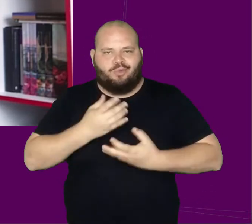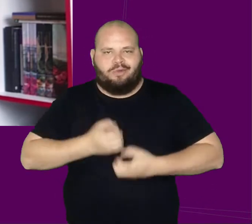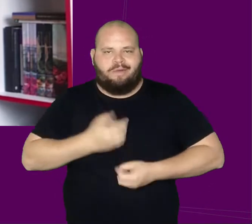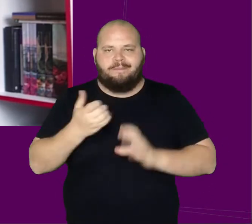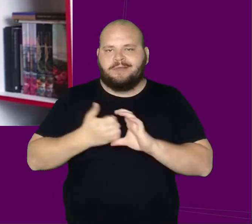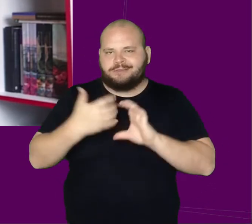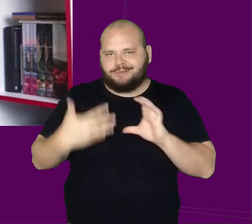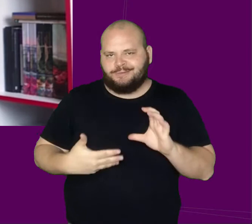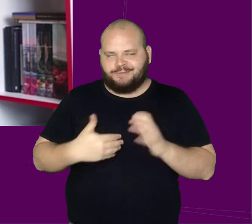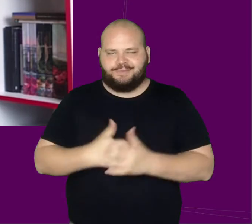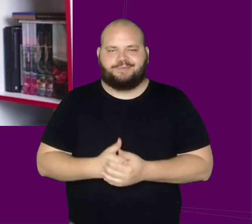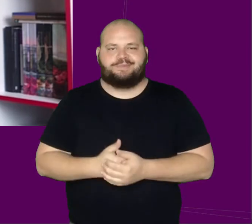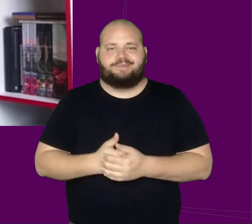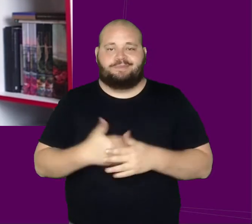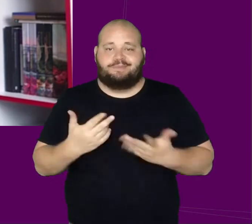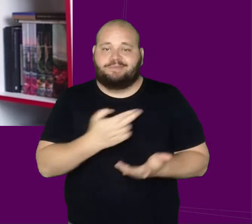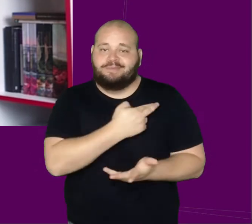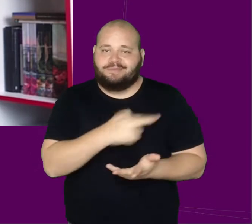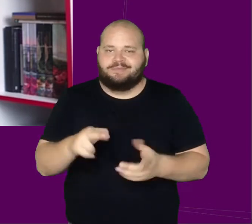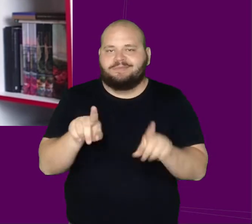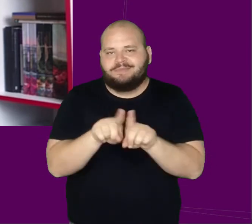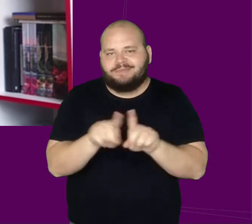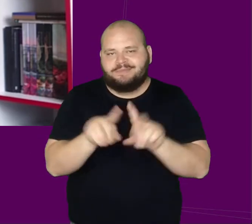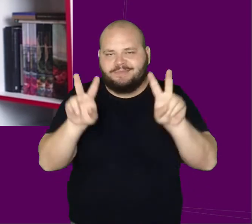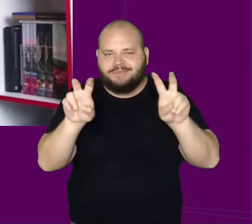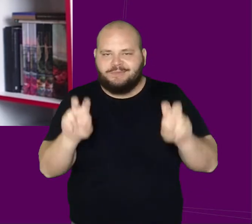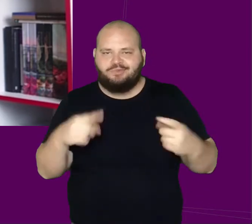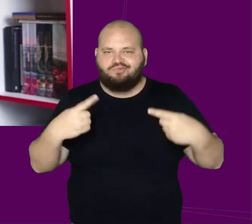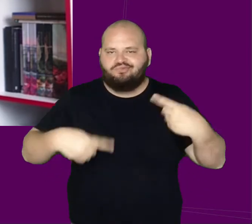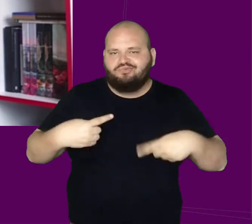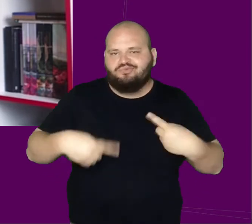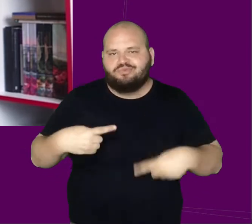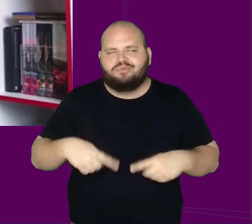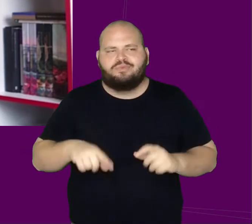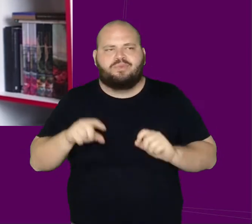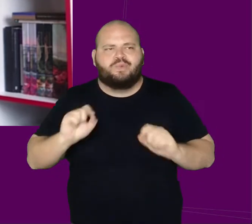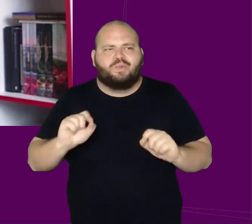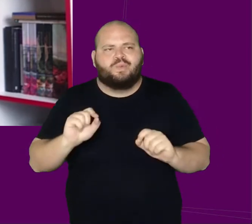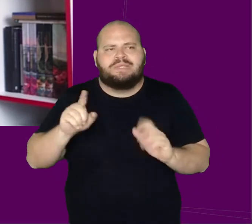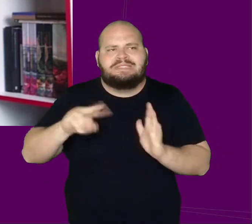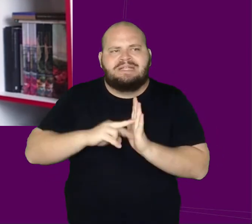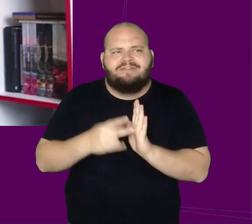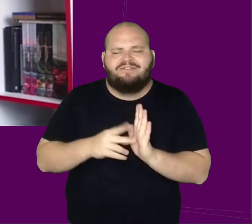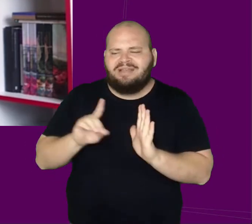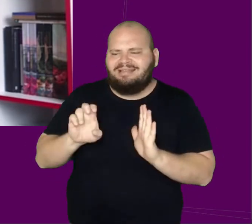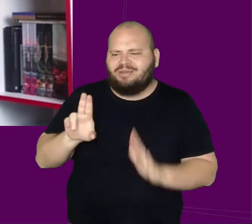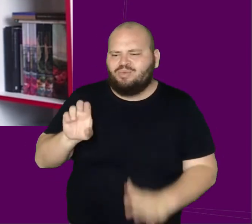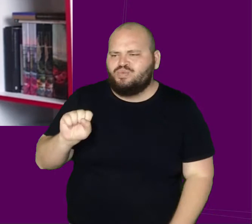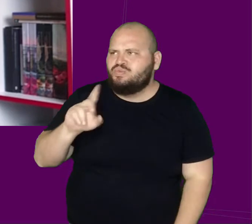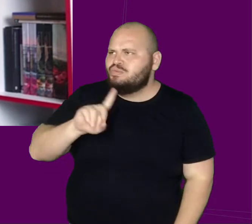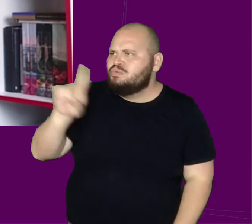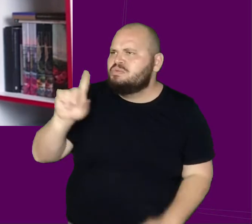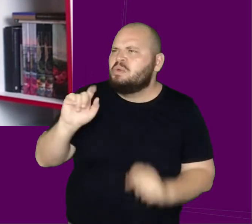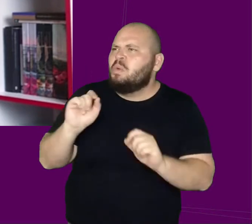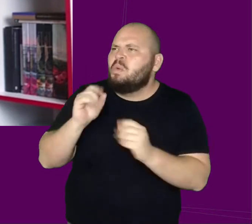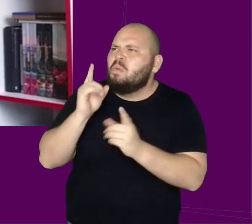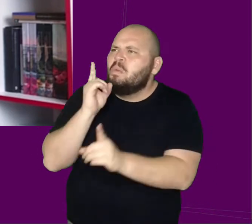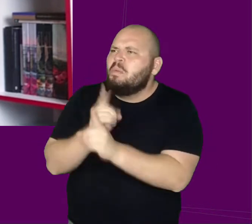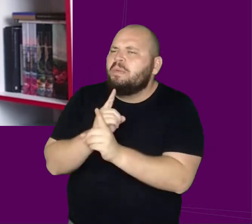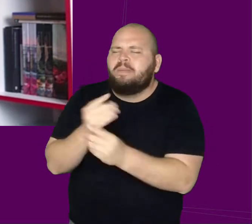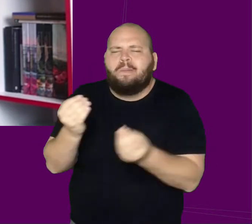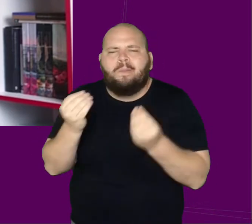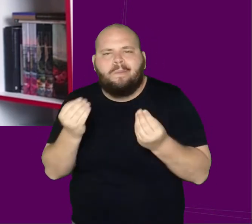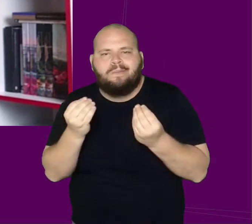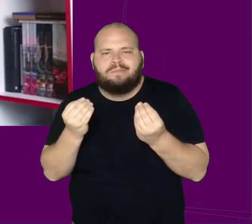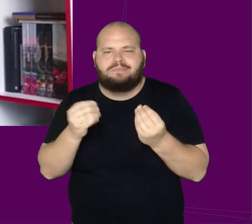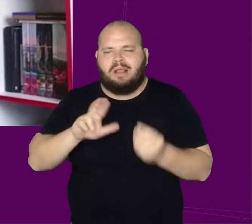um tema também com o qual ela vai discutir, né? Ela vai tentar entender, bom, o que é Deus? Quem é Deus? Como é que a gente acha Deus? Não